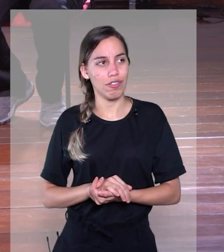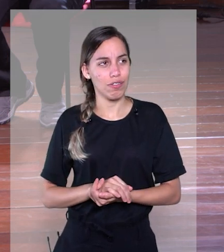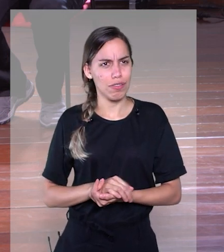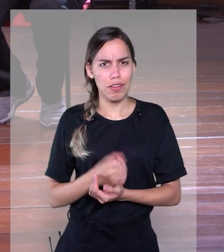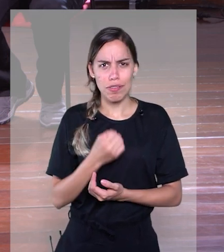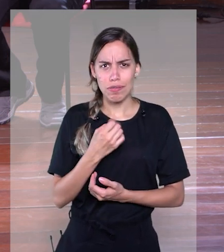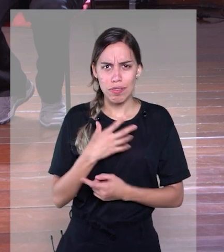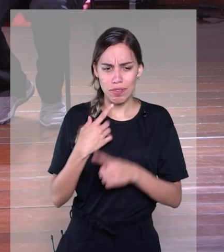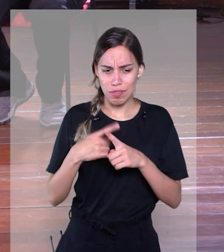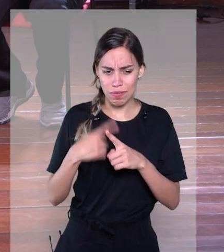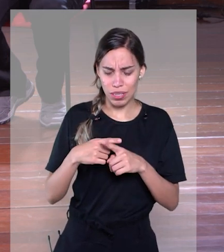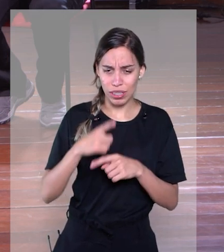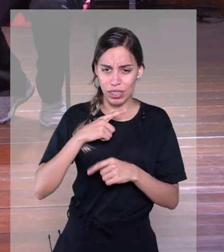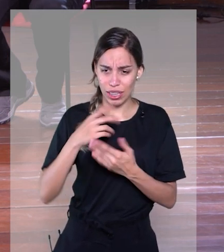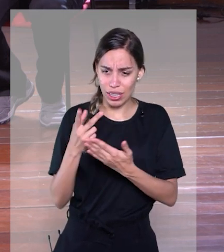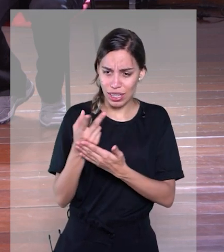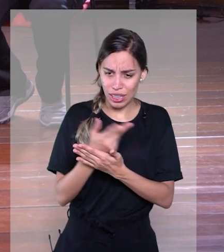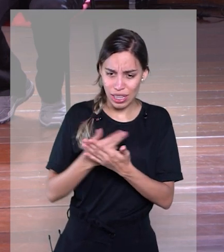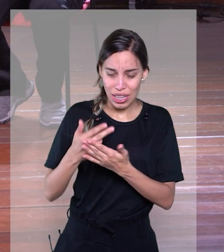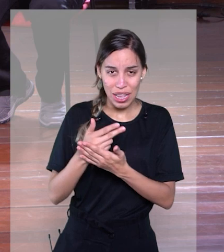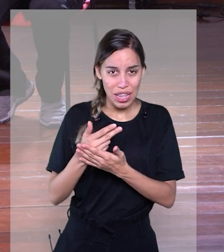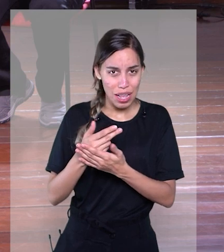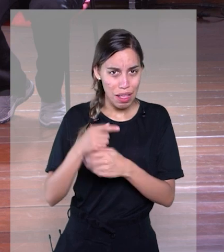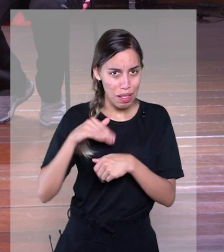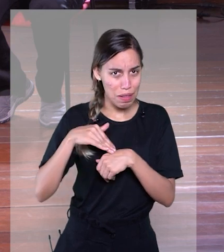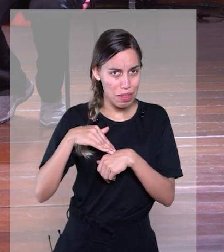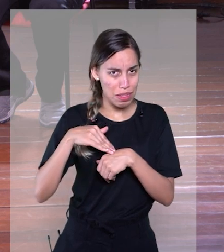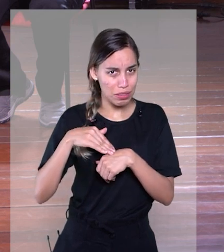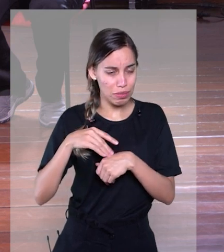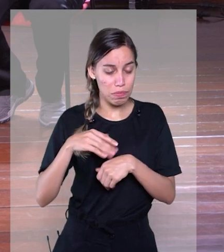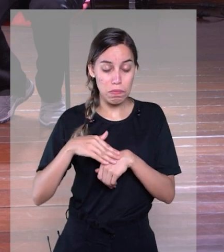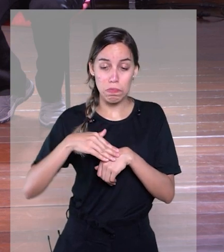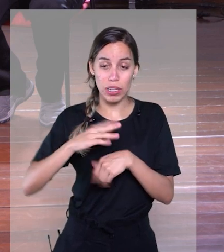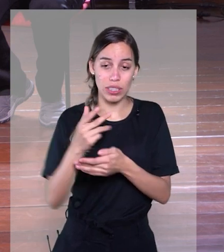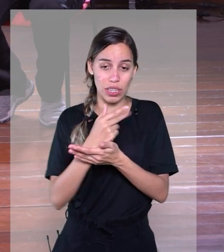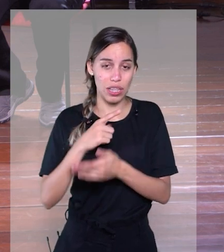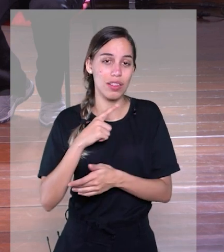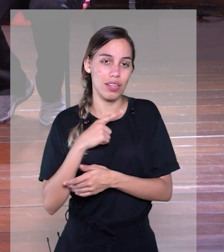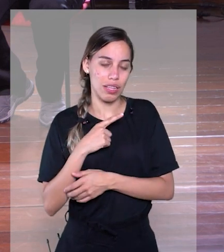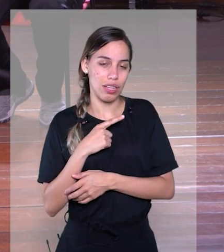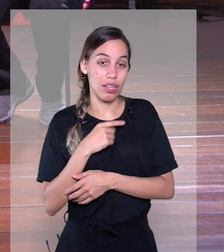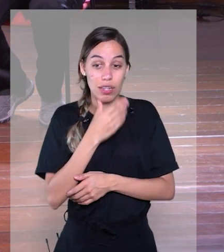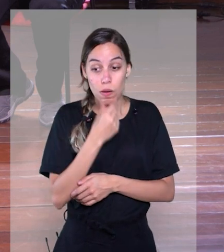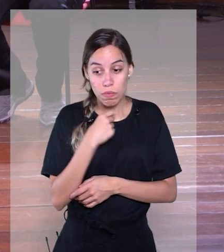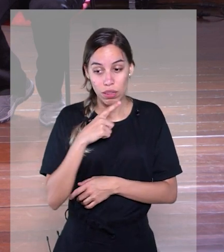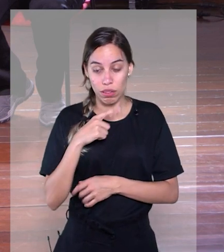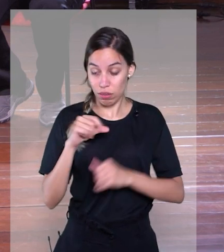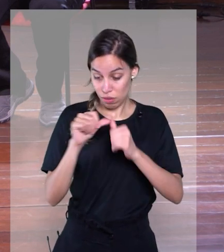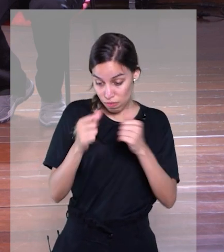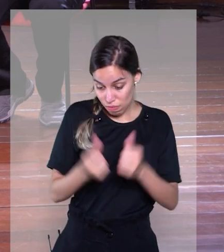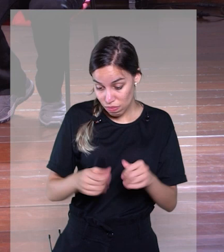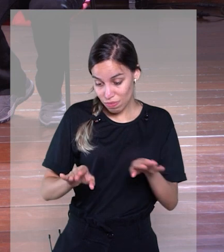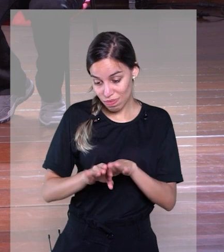Brasil. E atualmente eu diria que ele é o mais estatuado. Porque aqui tem uma estátua junto com Pedro Nava, tem no